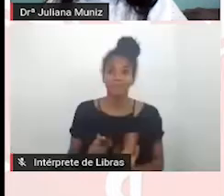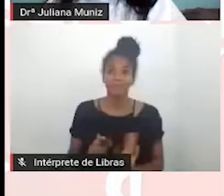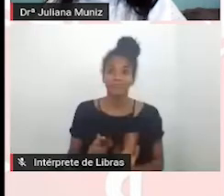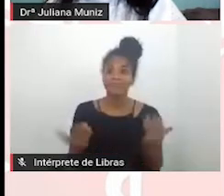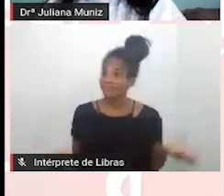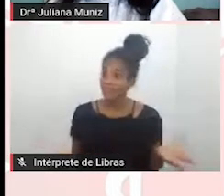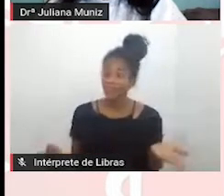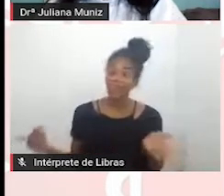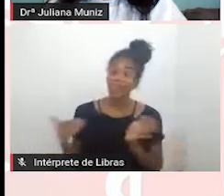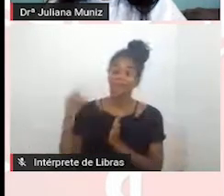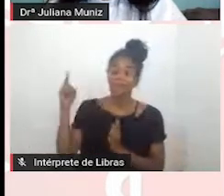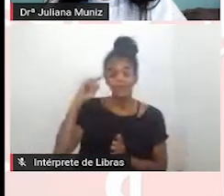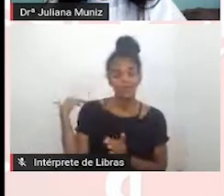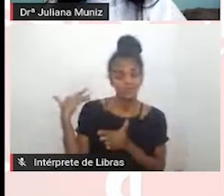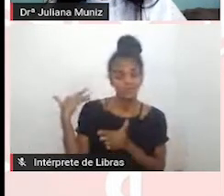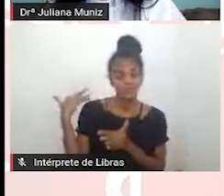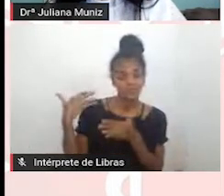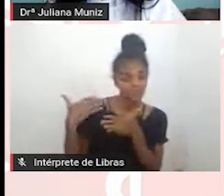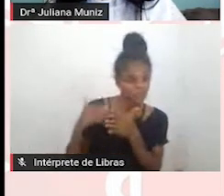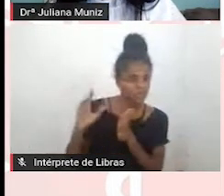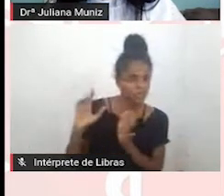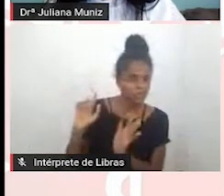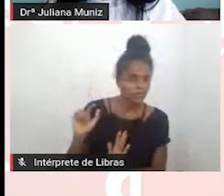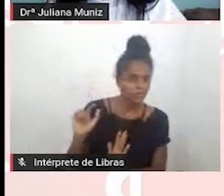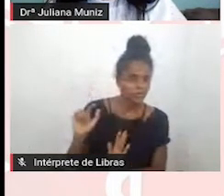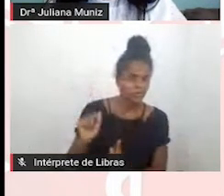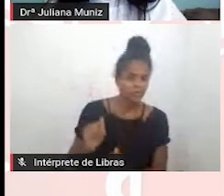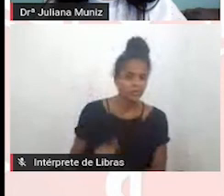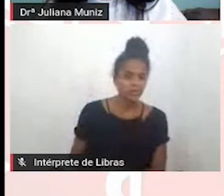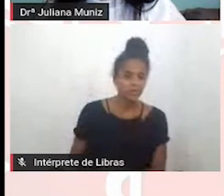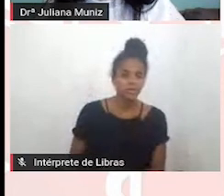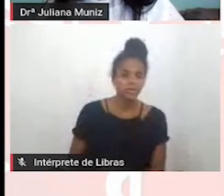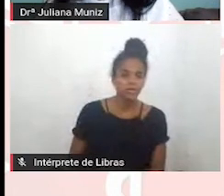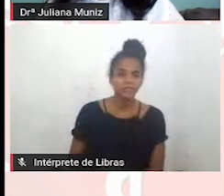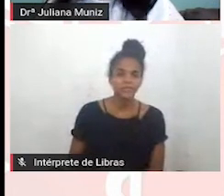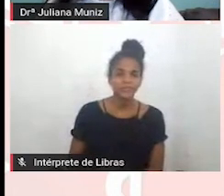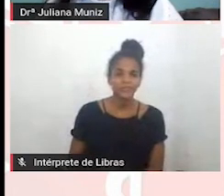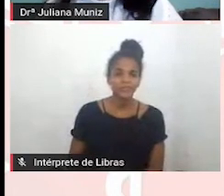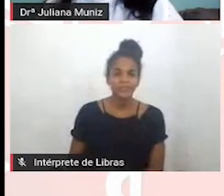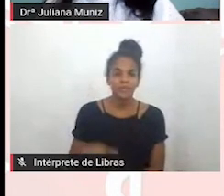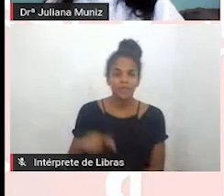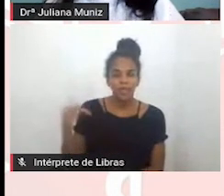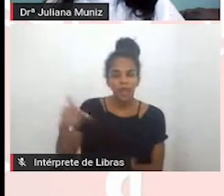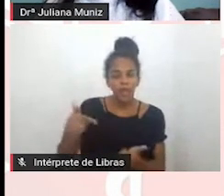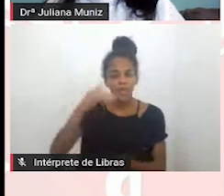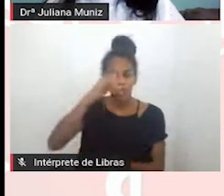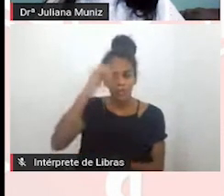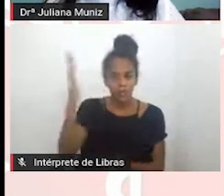recentemente foi publicado no New England esse estudo brasileiro, mostrando novamente que aumenta a mortalidade,